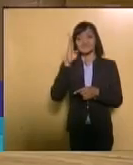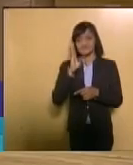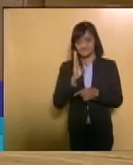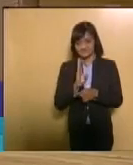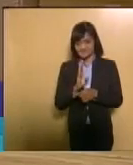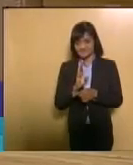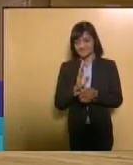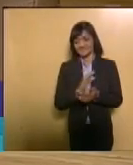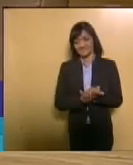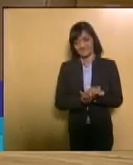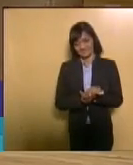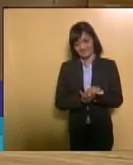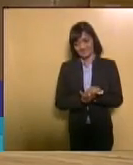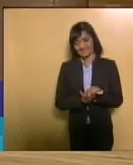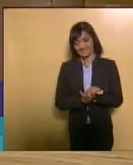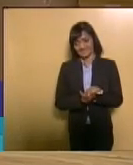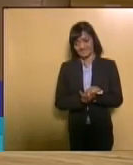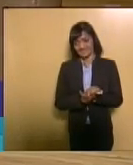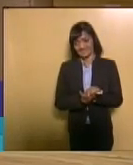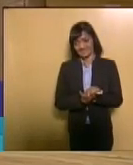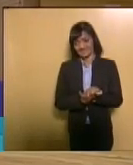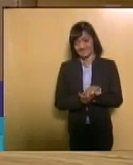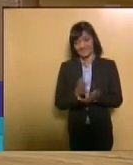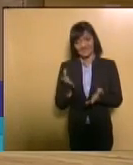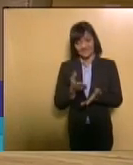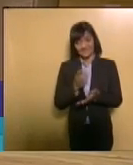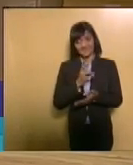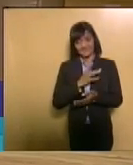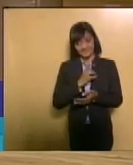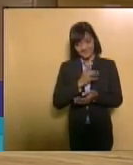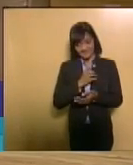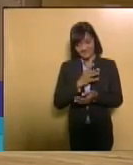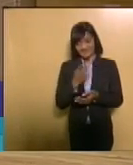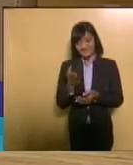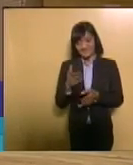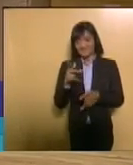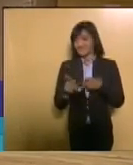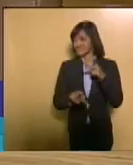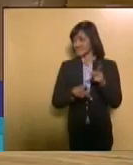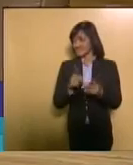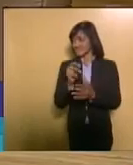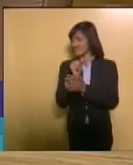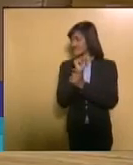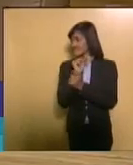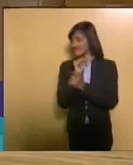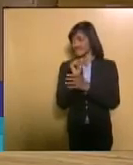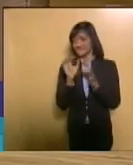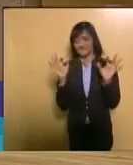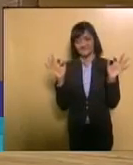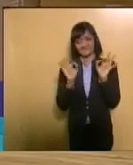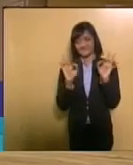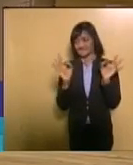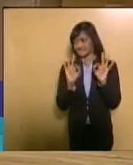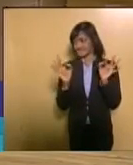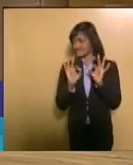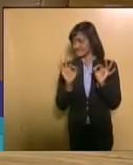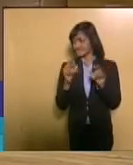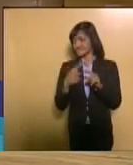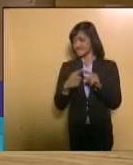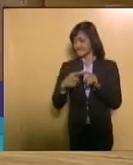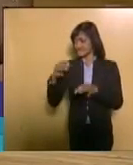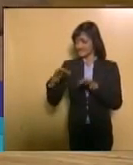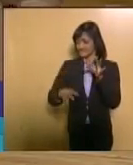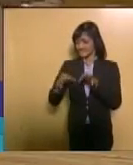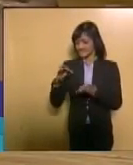forma geral isso cresce o medo a população não tem segurança em nada porque a justiça também